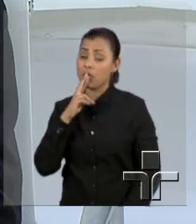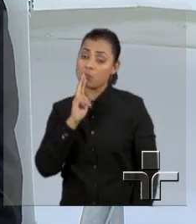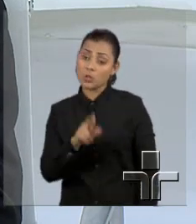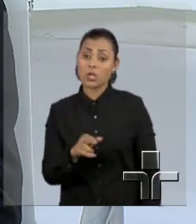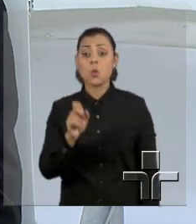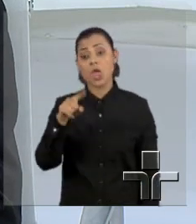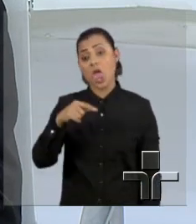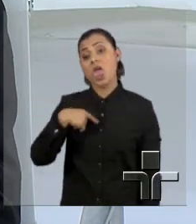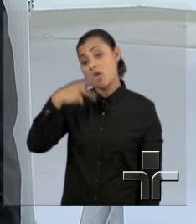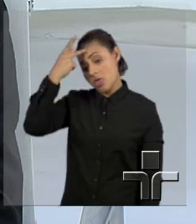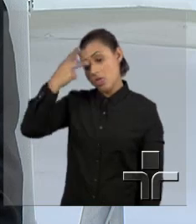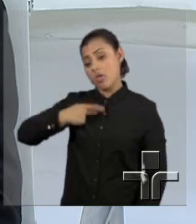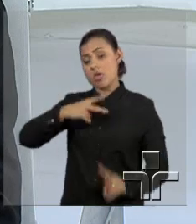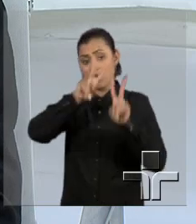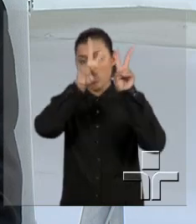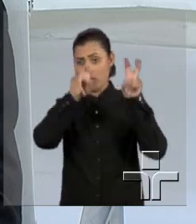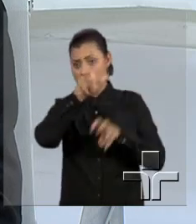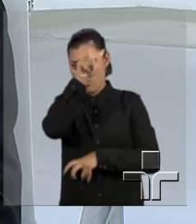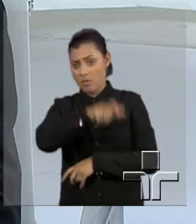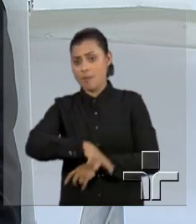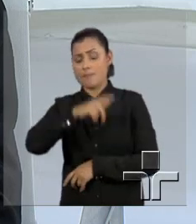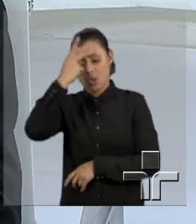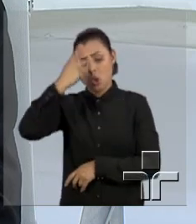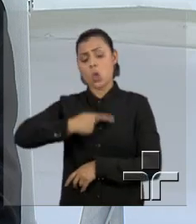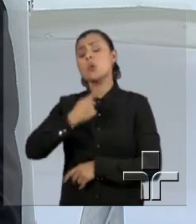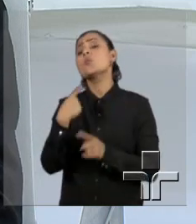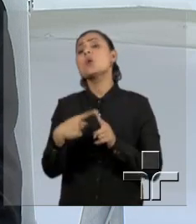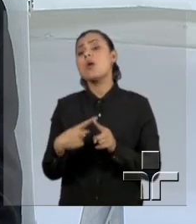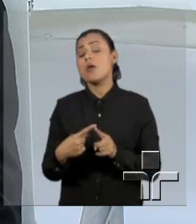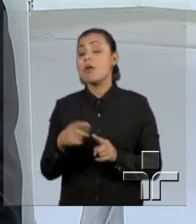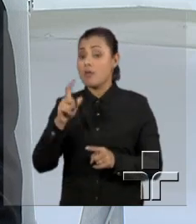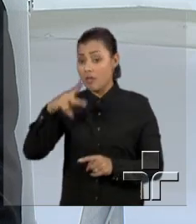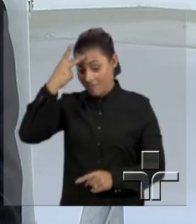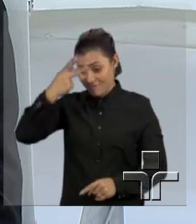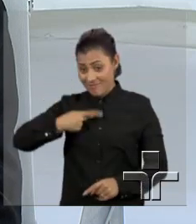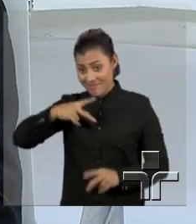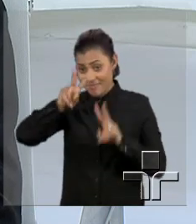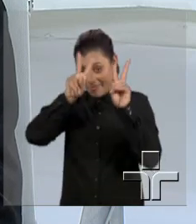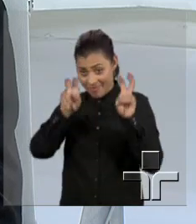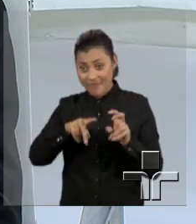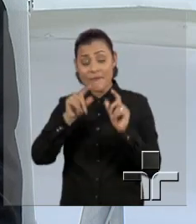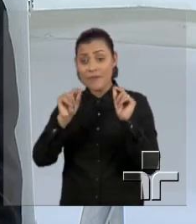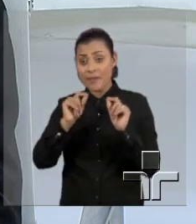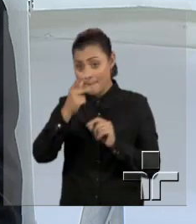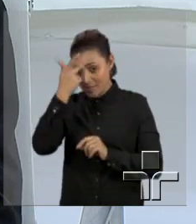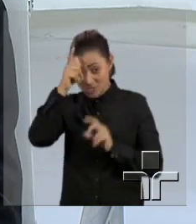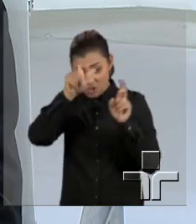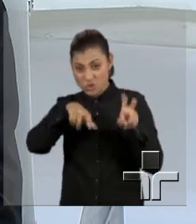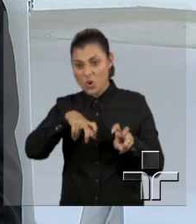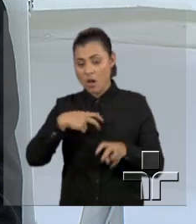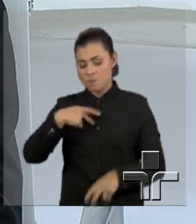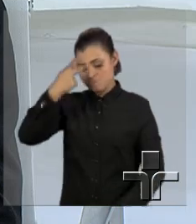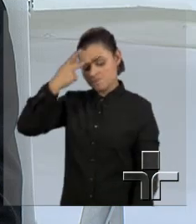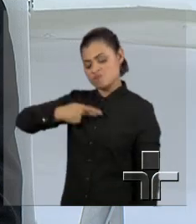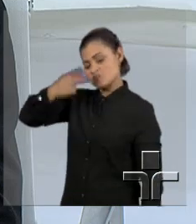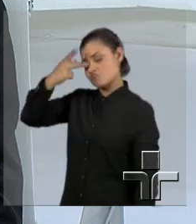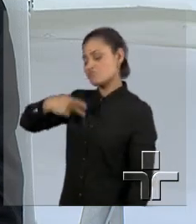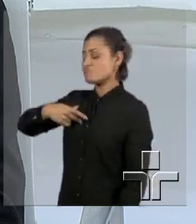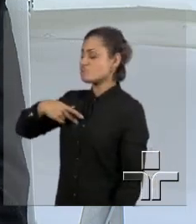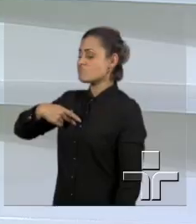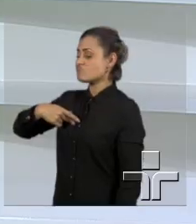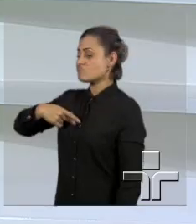sobre o egoísta. O que é um sujeito egoísta? E ele respondeu, egoísta é todo aquele que pensa muito mais nele mesmo do que em